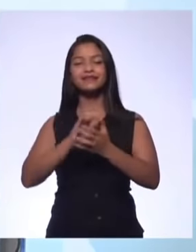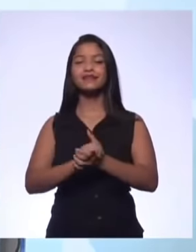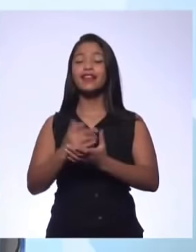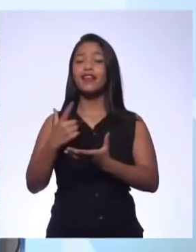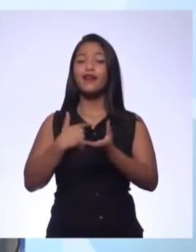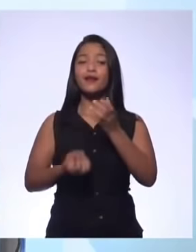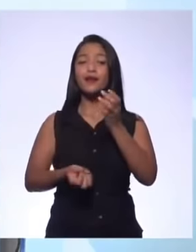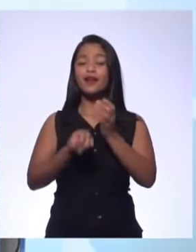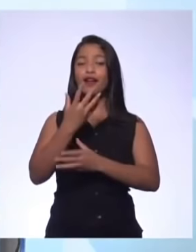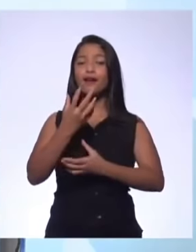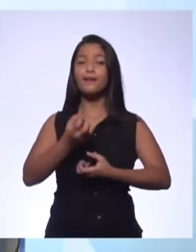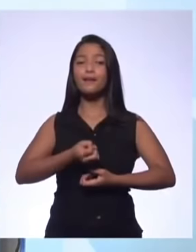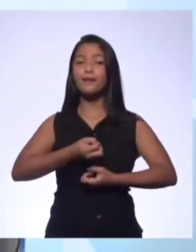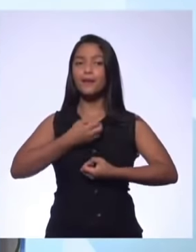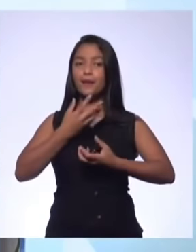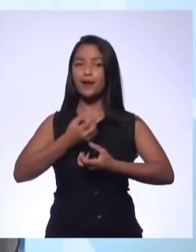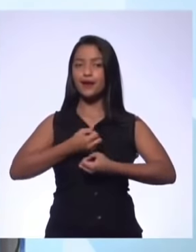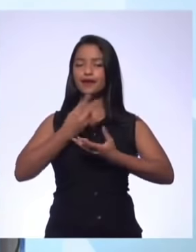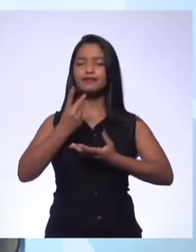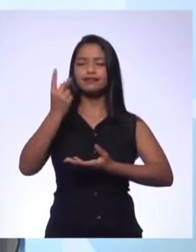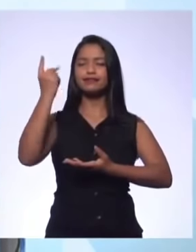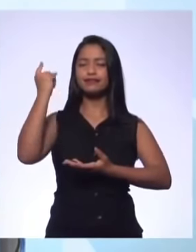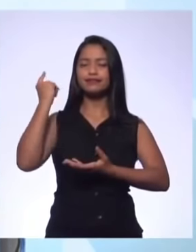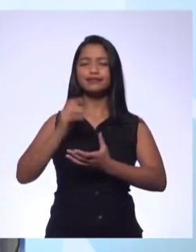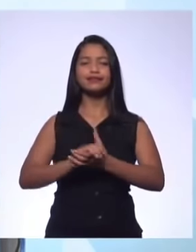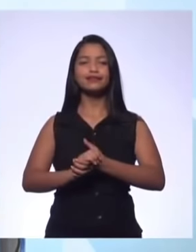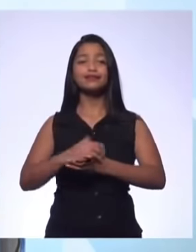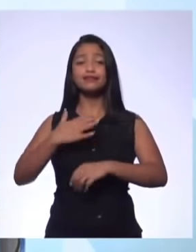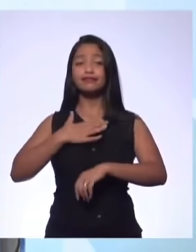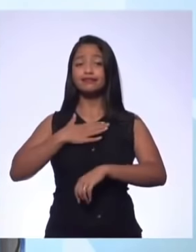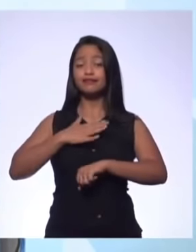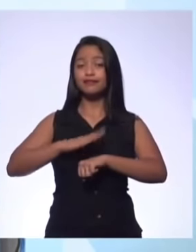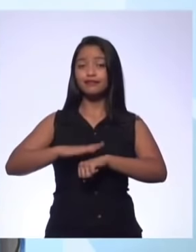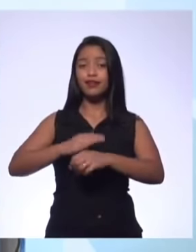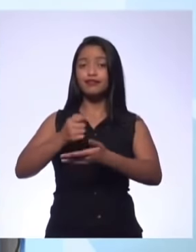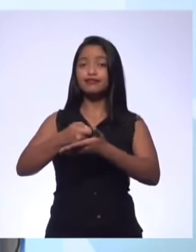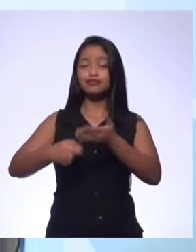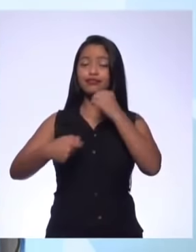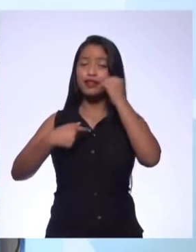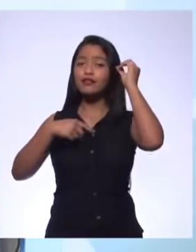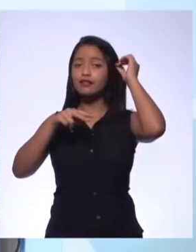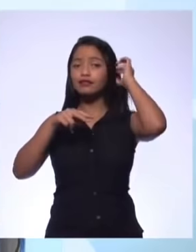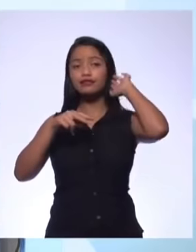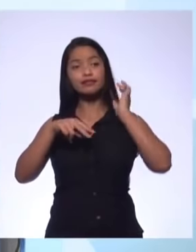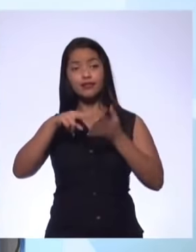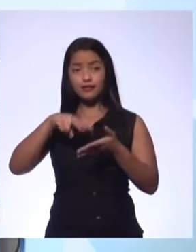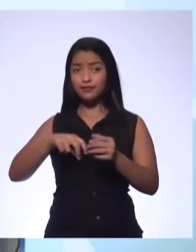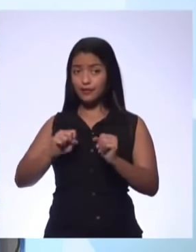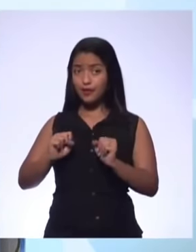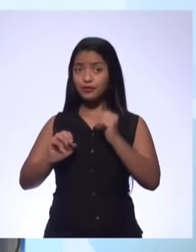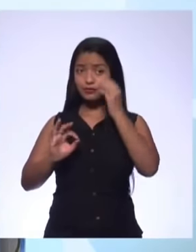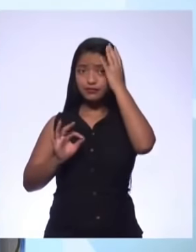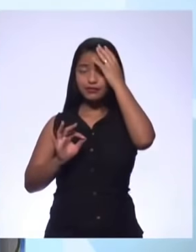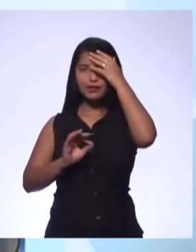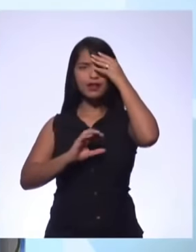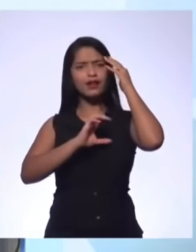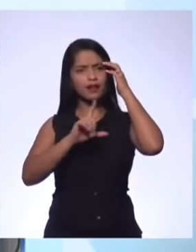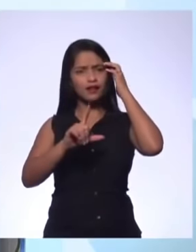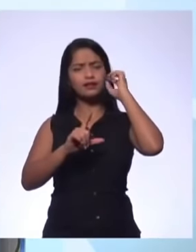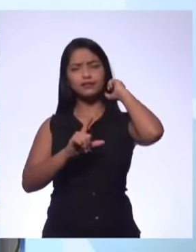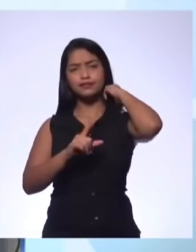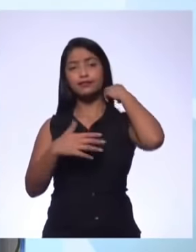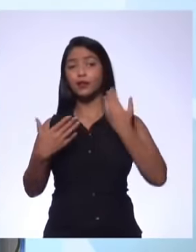poema há muito tempo. E como é autoria minha, eu acho que eu posso ler, né? Claro. Então, bora lá. Vamos começar essa aula aí com um